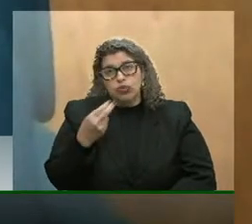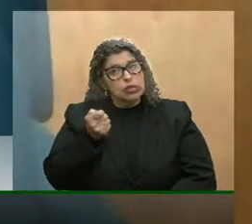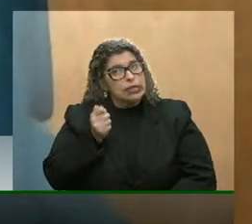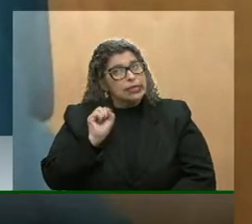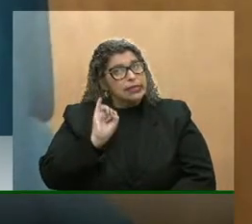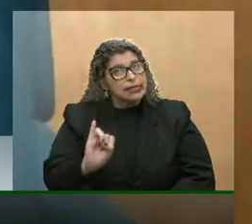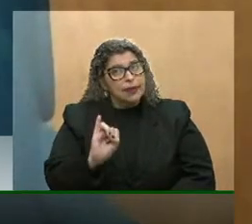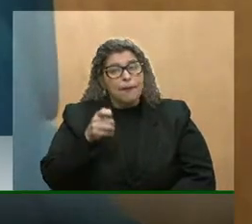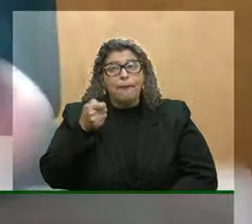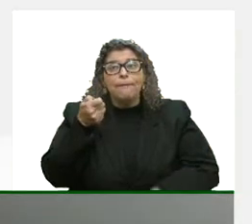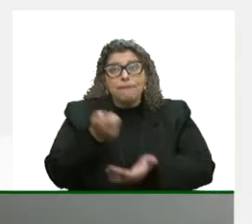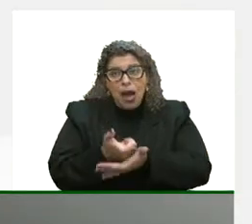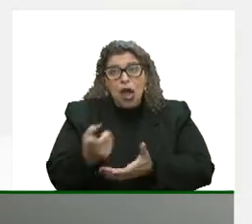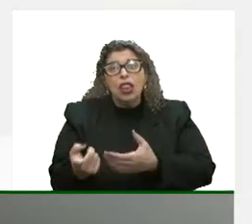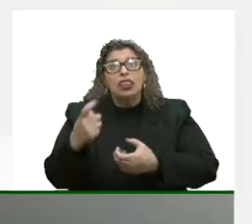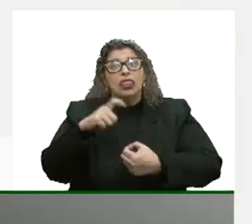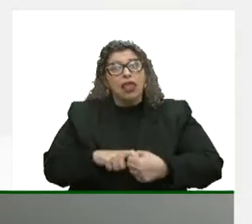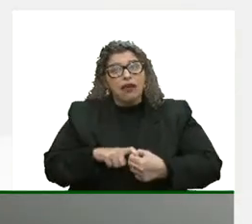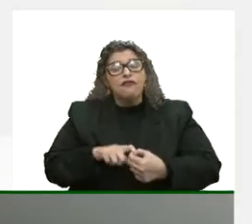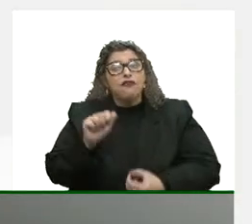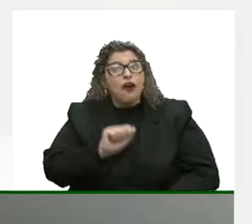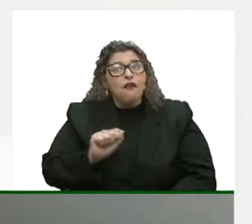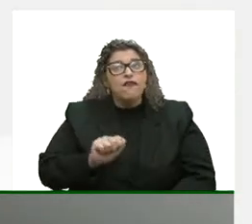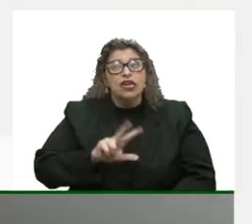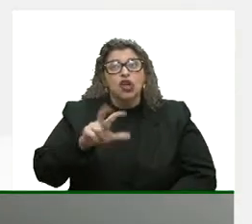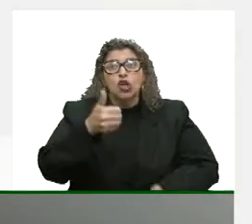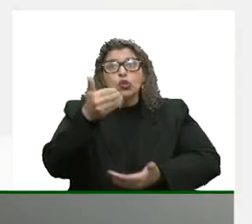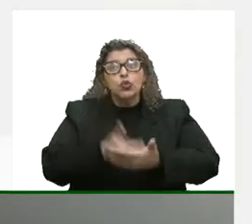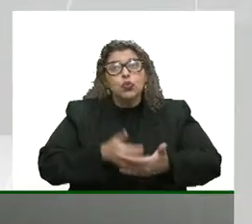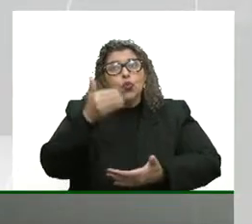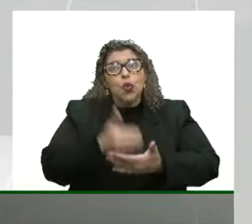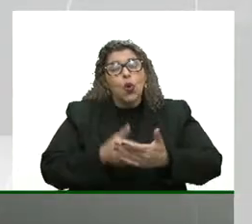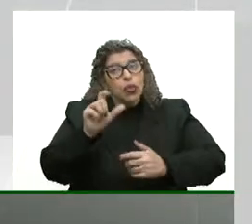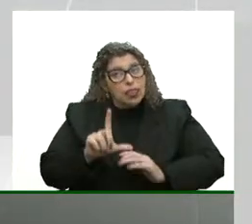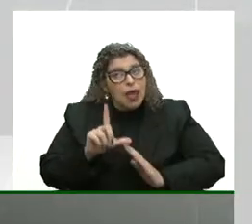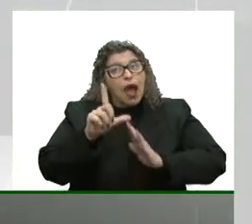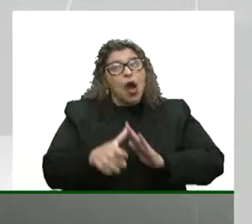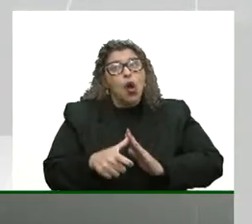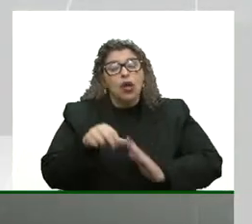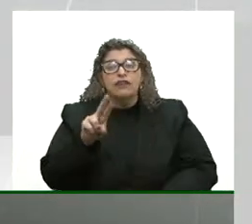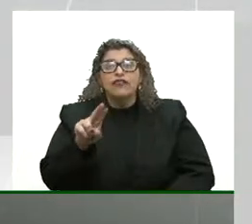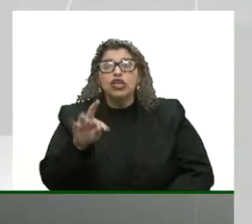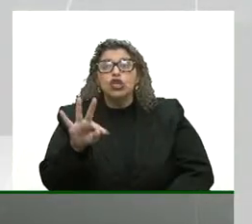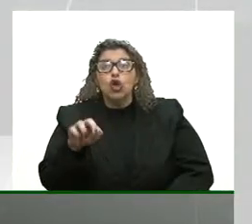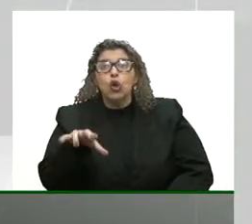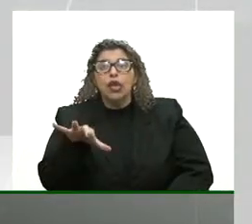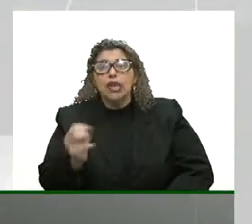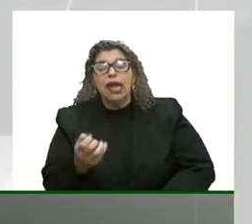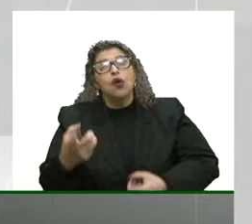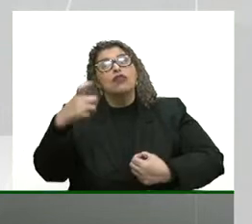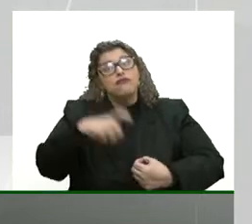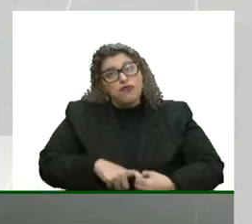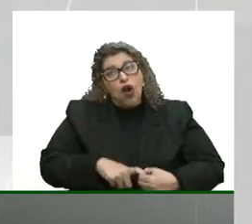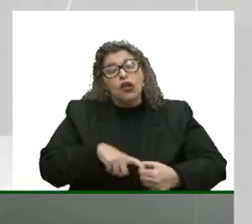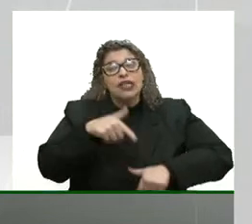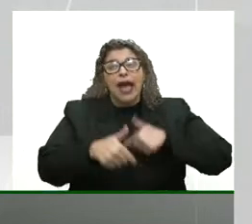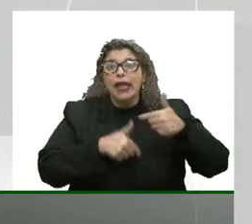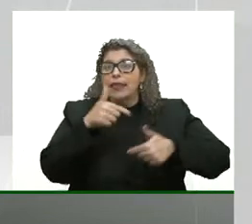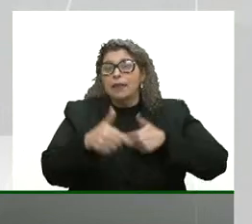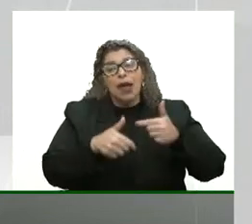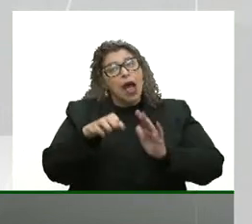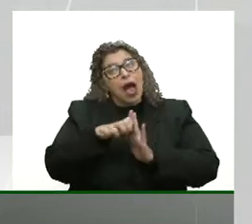seja devolvido esse dinheiro, ou descontado na próxima vistoria quando voltar a trabalhar. É isso que diz a nossa emenda.